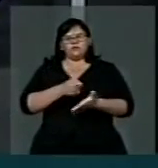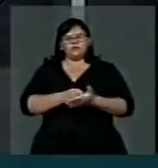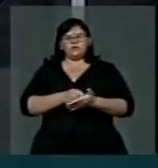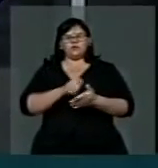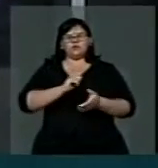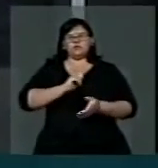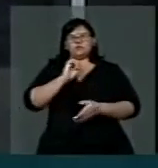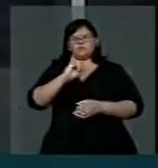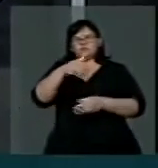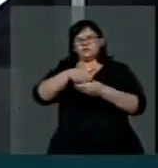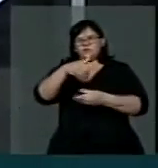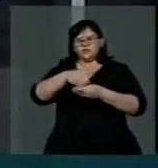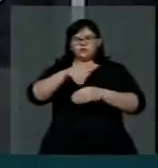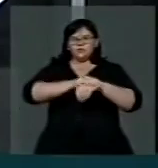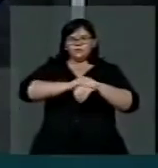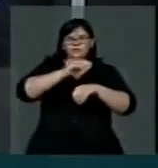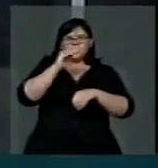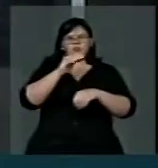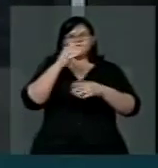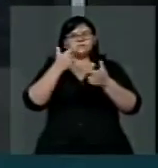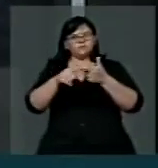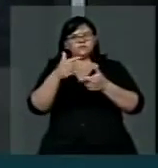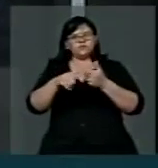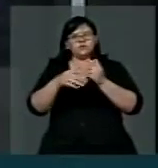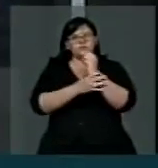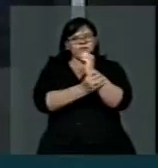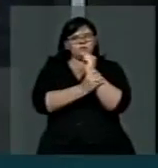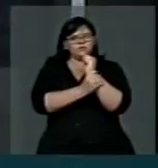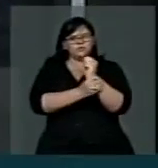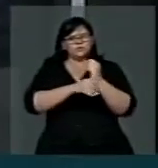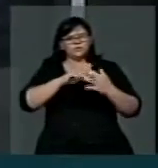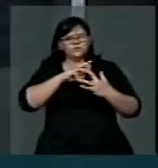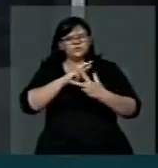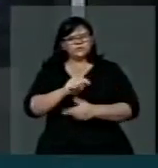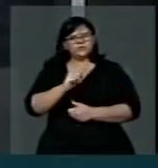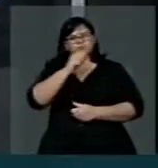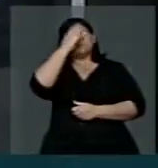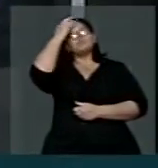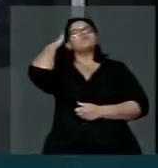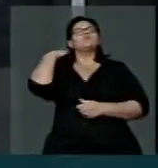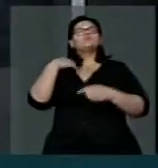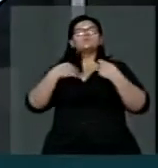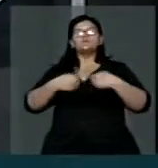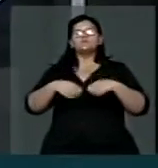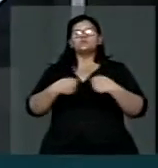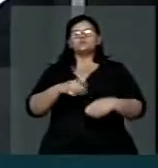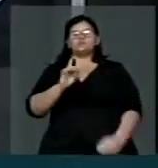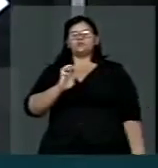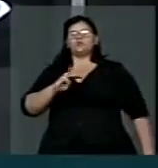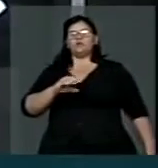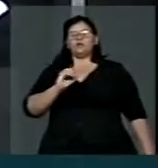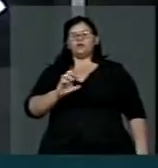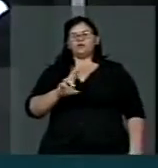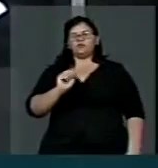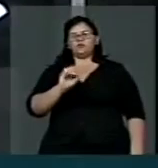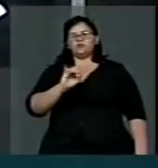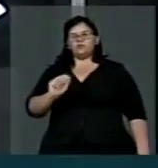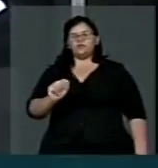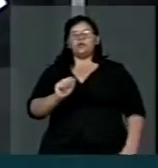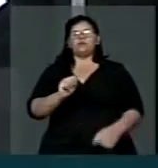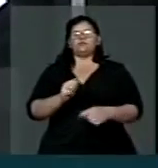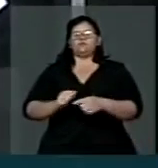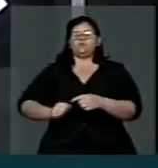eleições mais céleres, mais seguras do mundo, careça de democracia para si próprio em sua estrutura